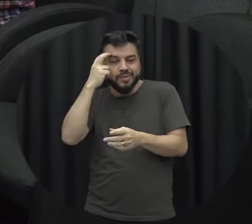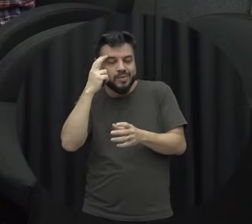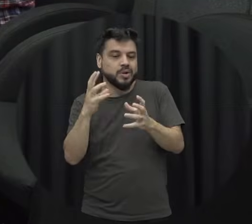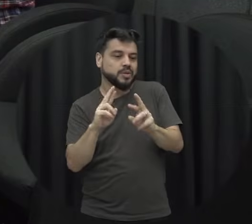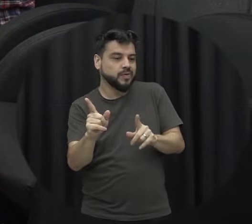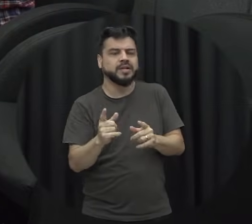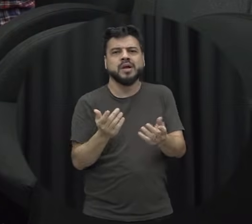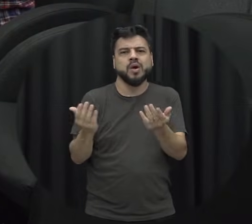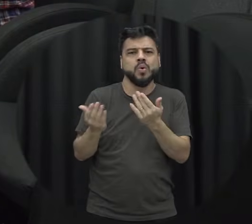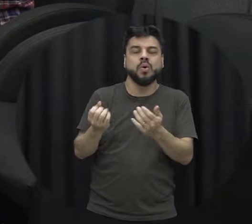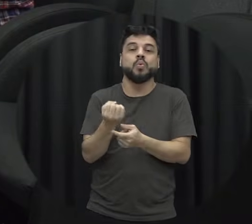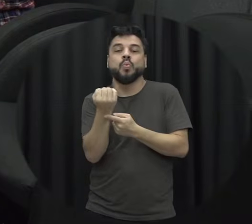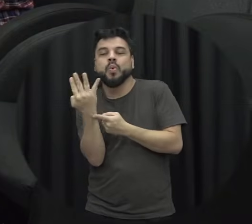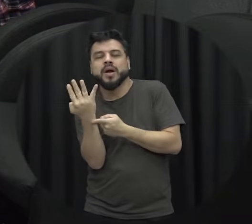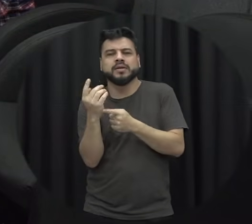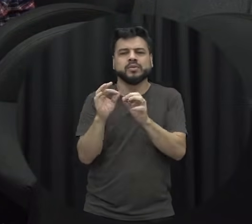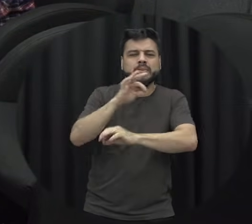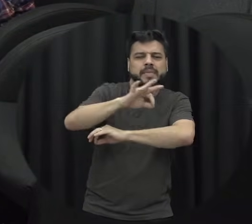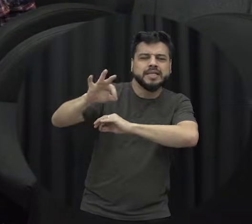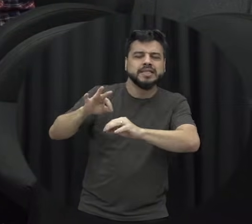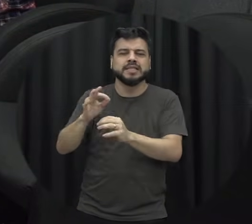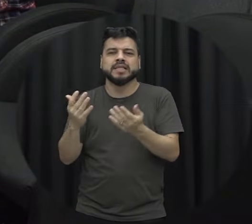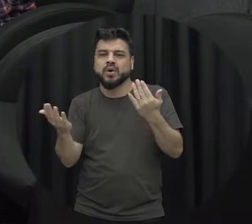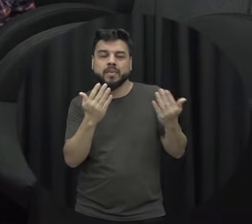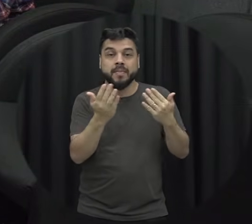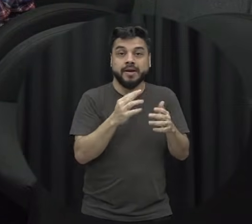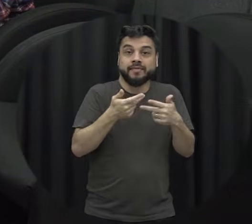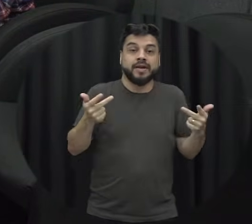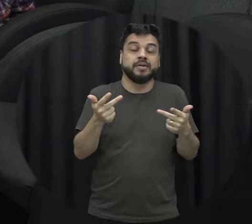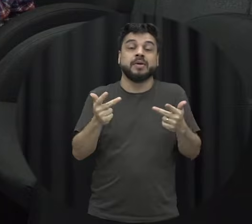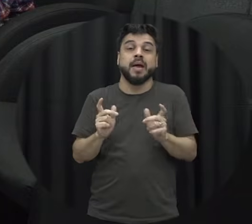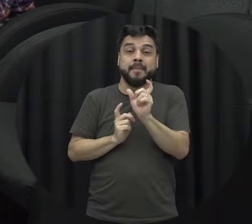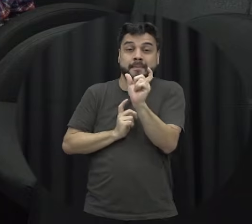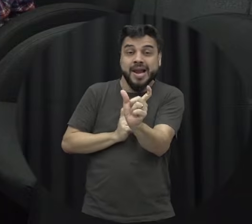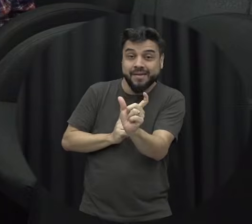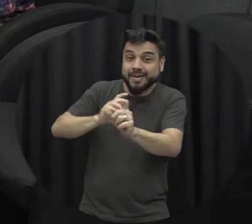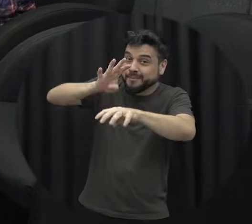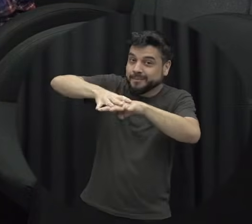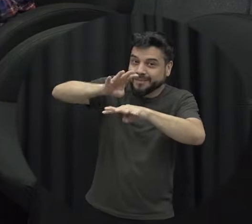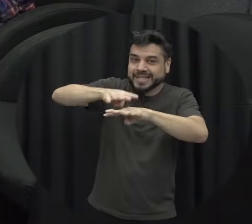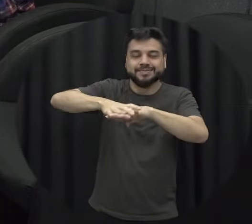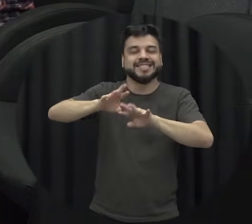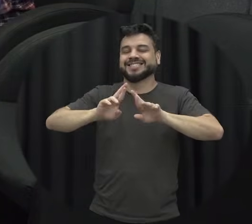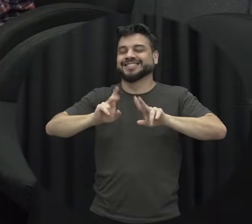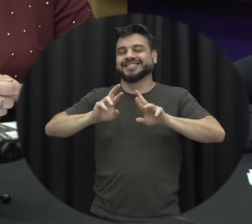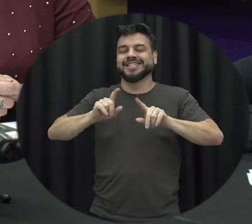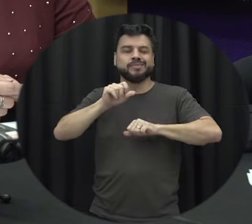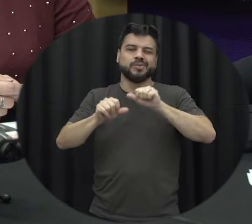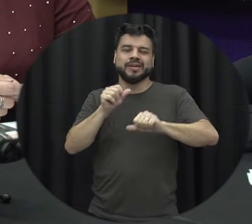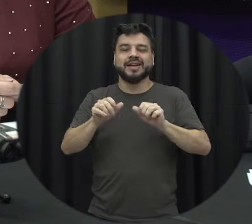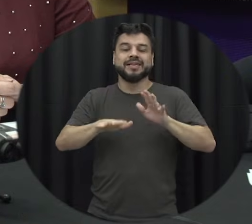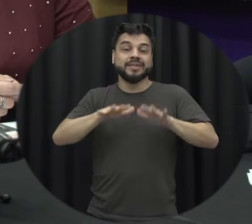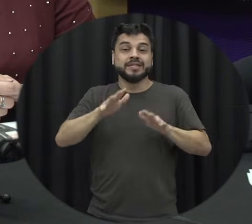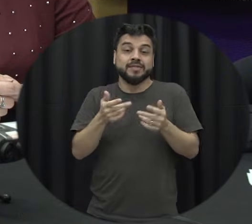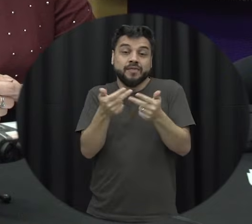de comparar. Então, não necessariamente eles denominavam com o termo matemática, e às vezes muitas dessas culturas